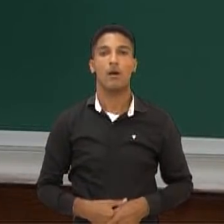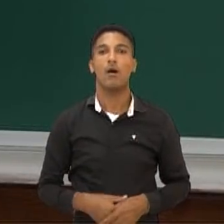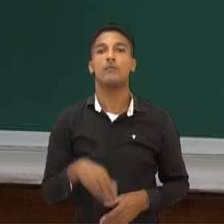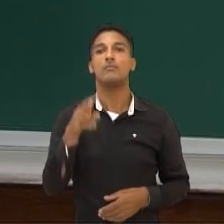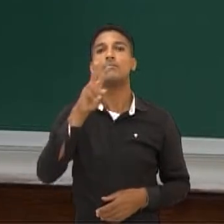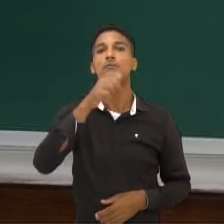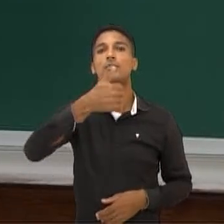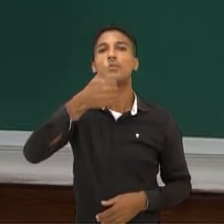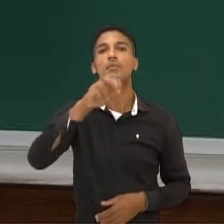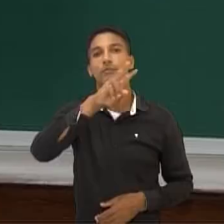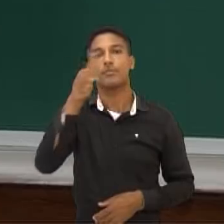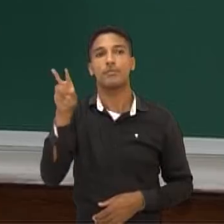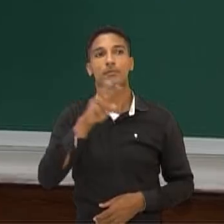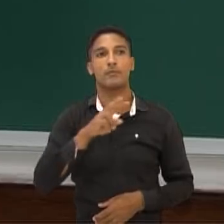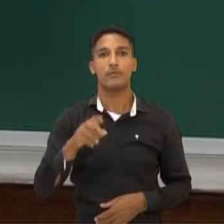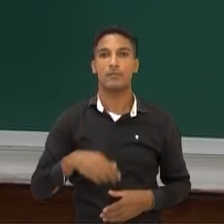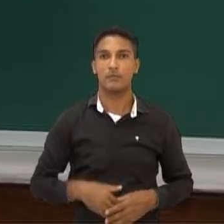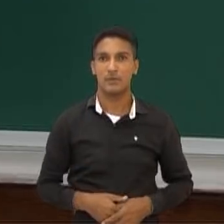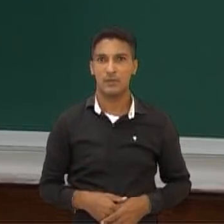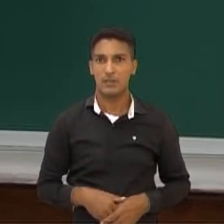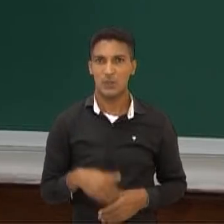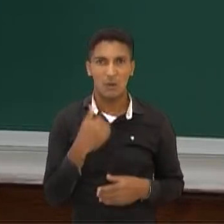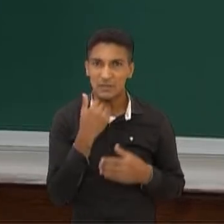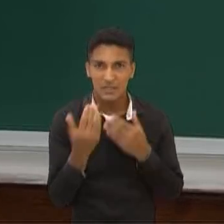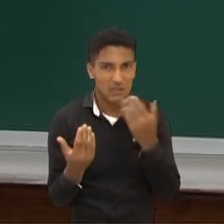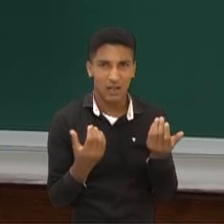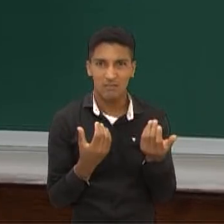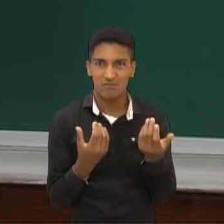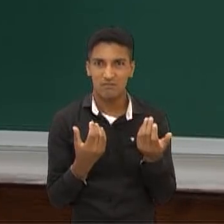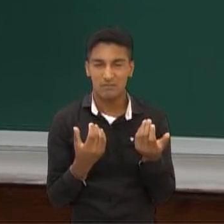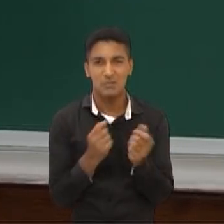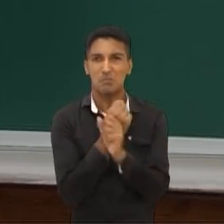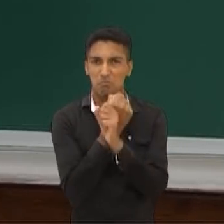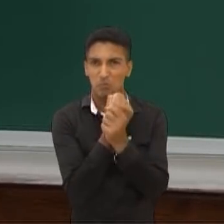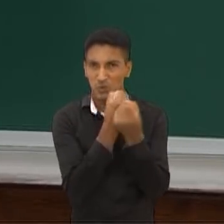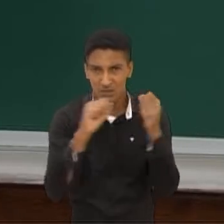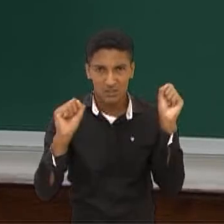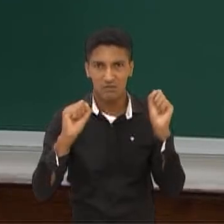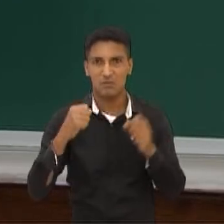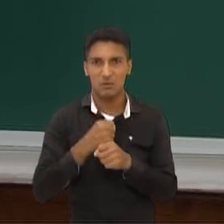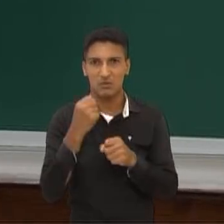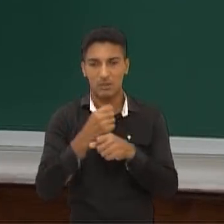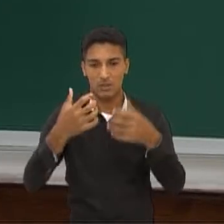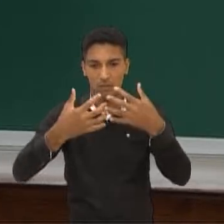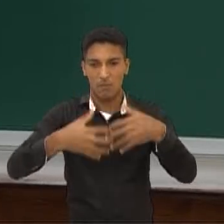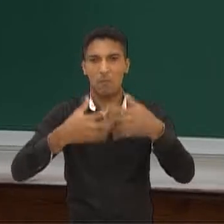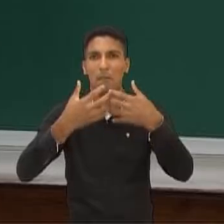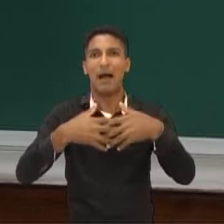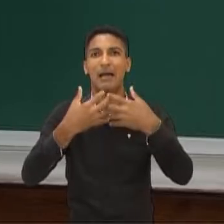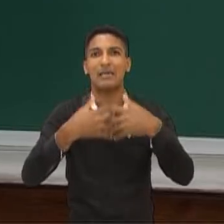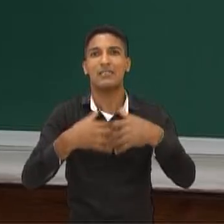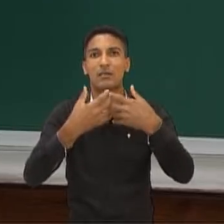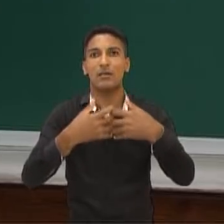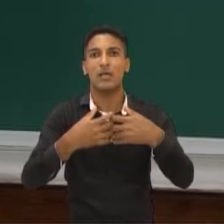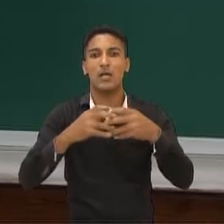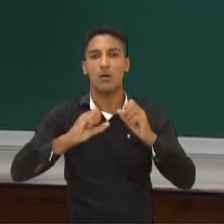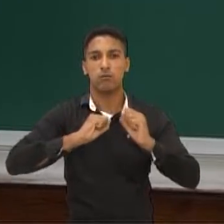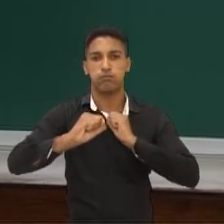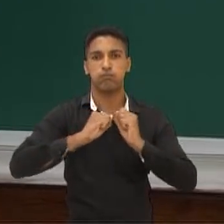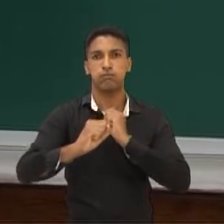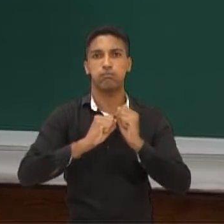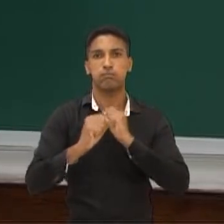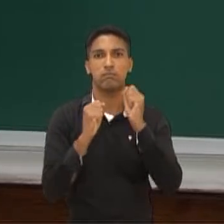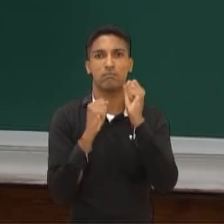afirmativa. É impossível construir uma máquina térmica que, operando em ciclos, retire energia na forma de calor de uma